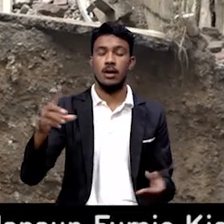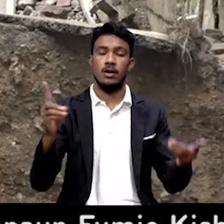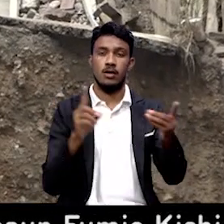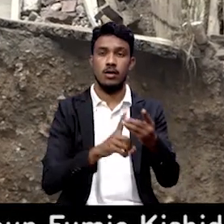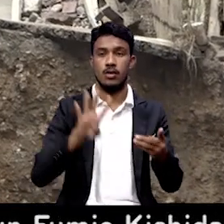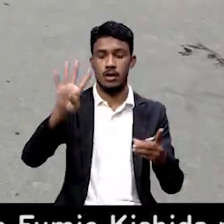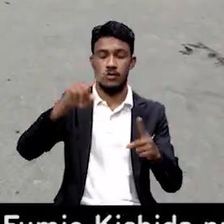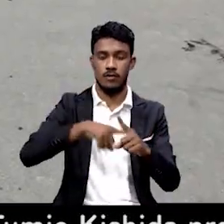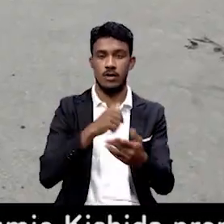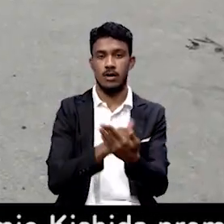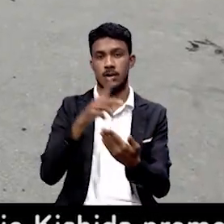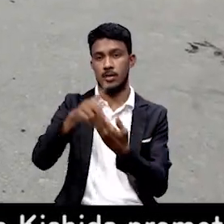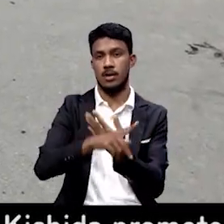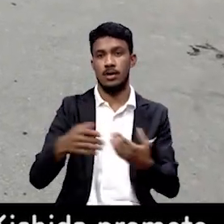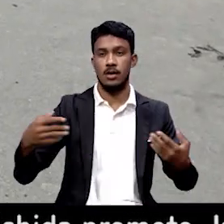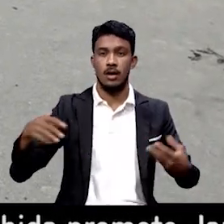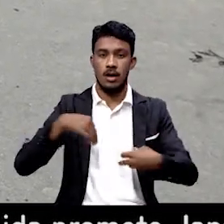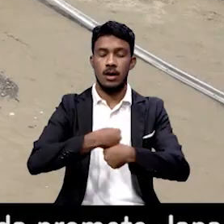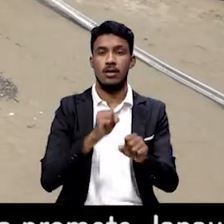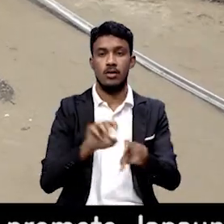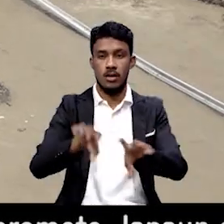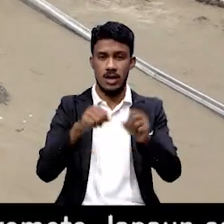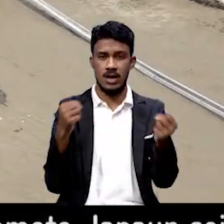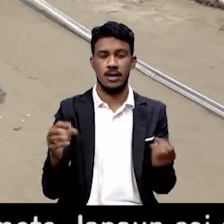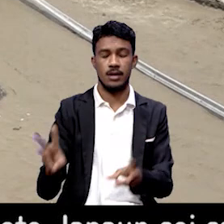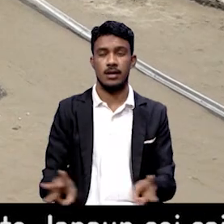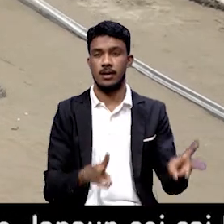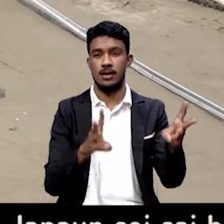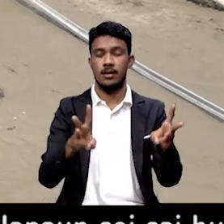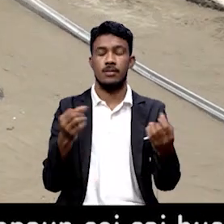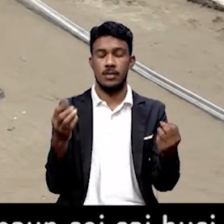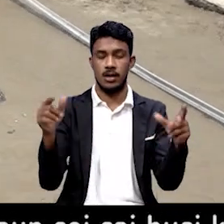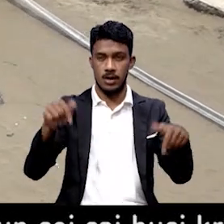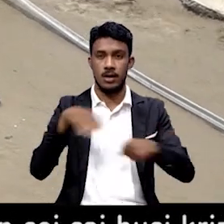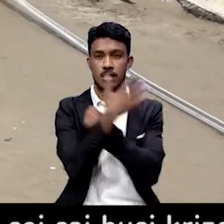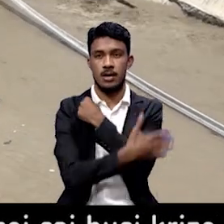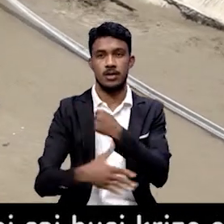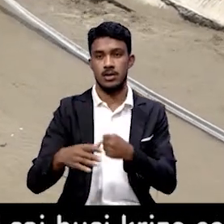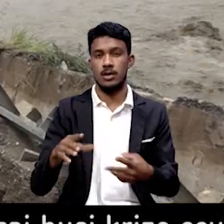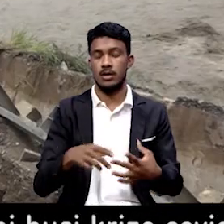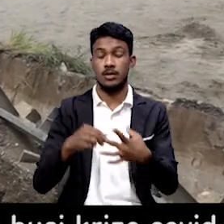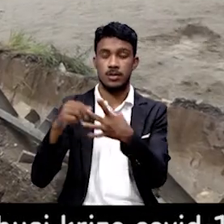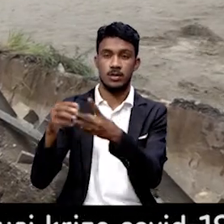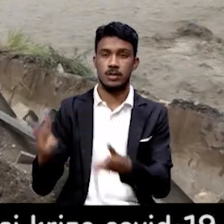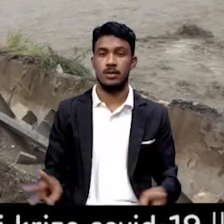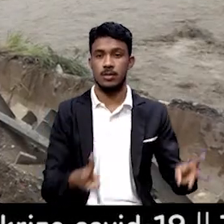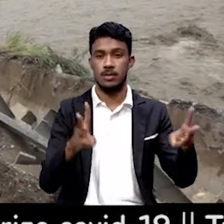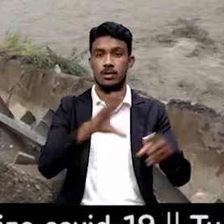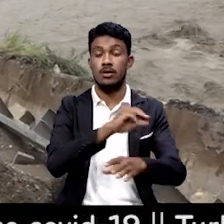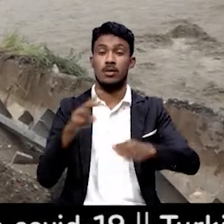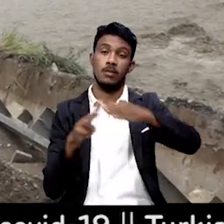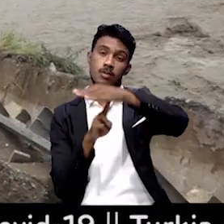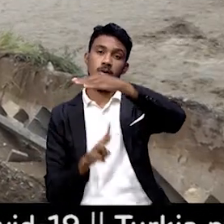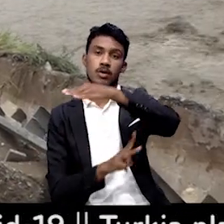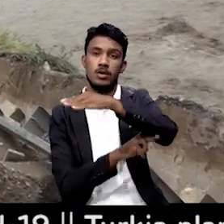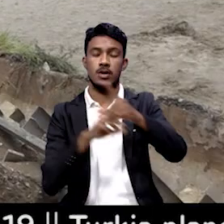Abril, nebe consegue estraga infraestrutura Barak e Arailaran, Liliu Estrada no Ponte, chefe de departamento